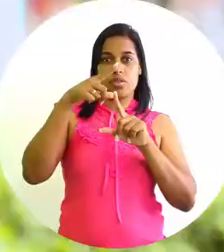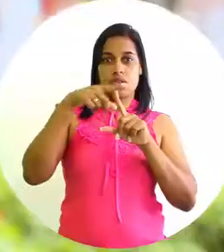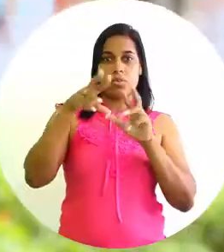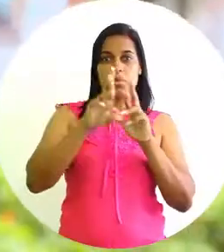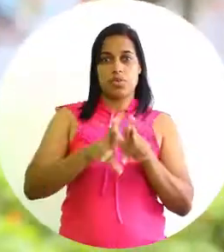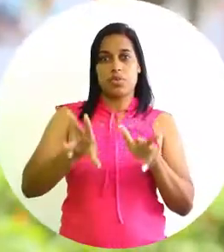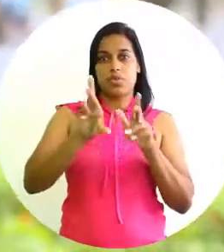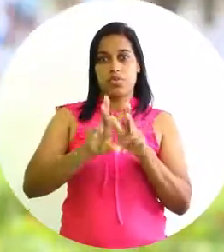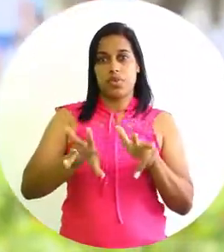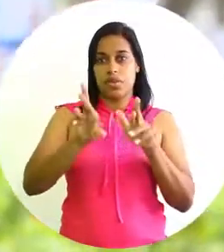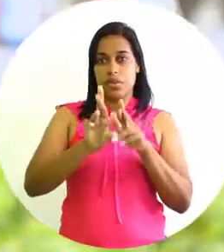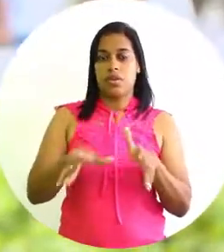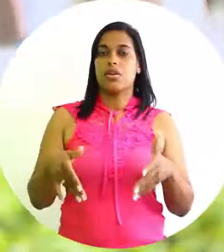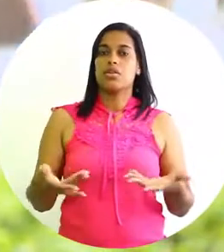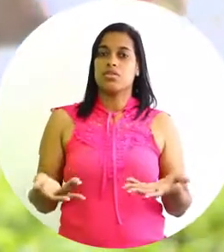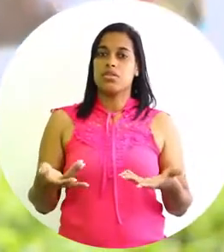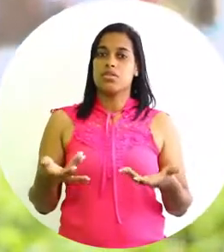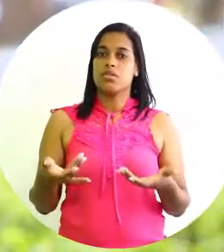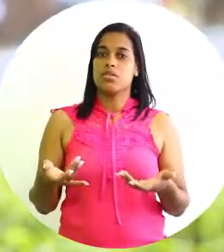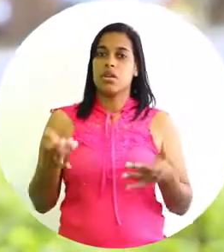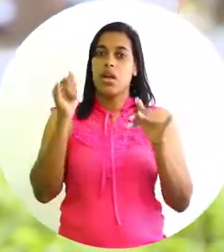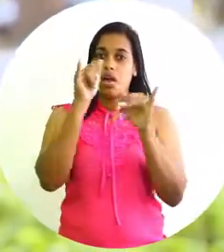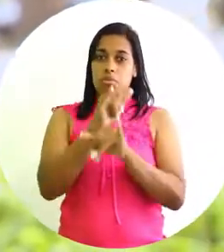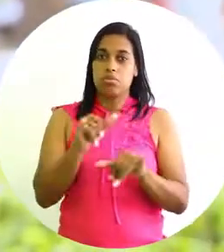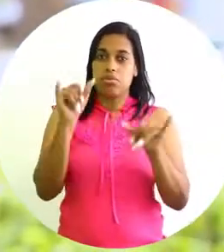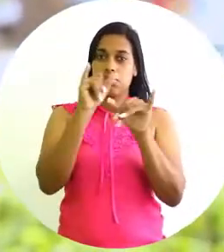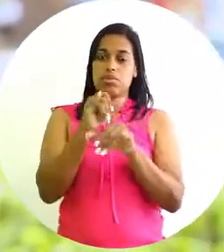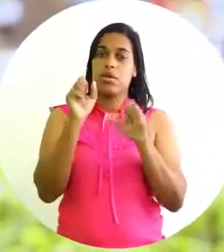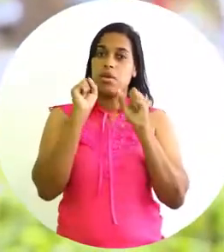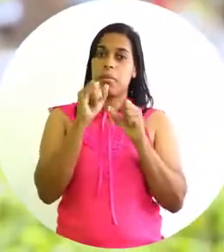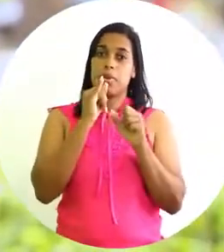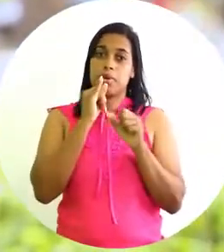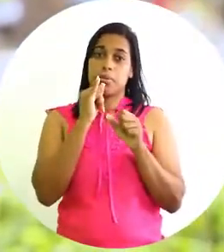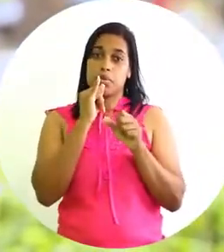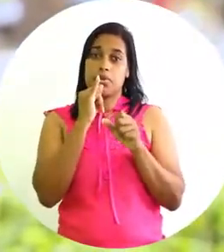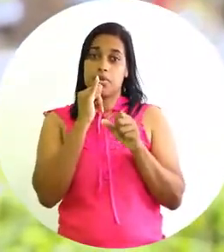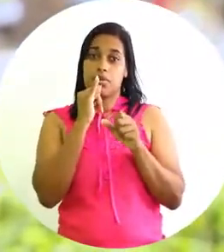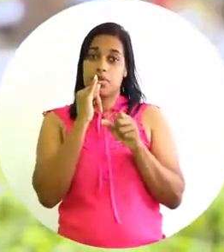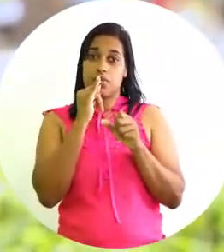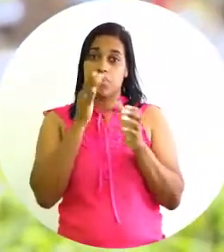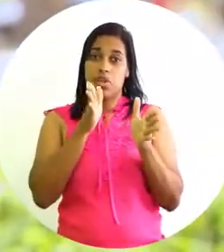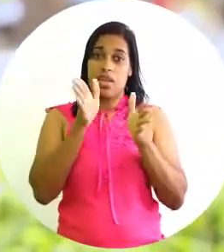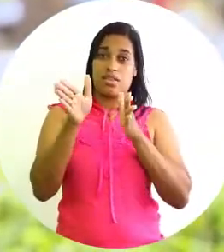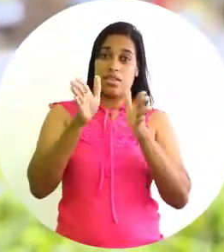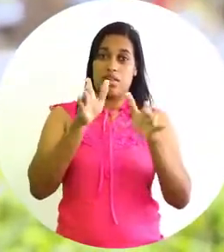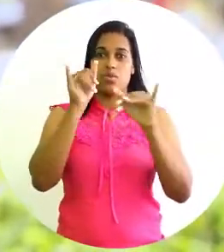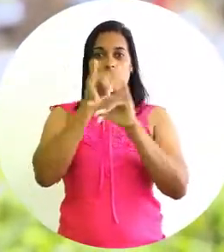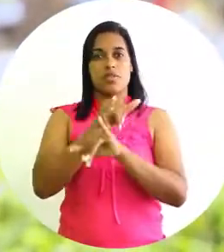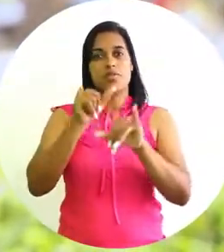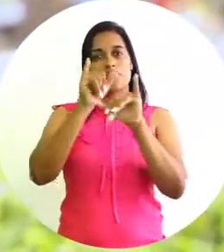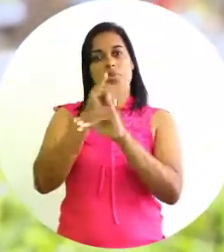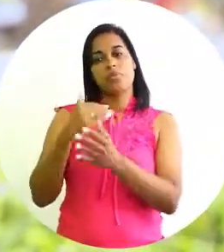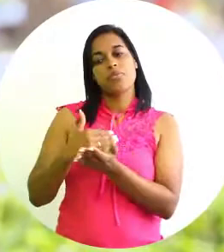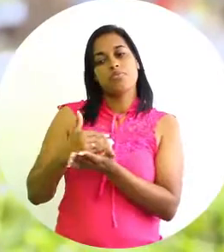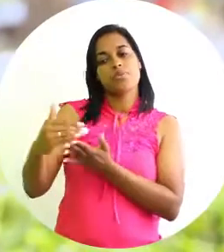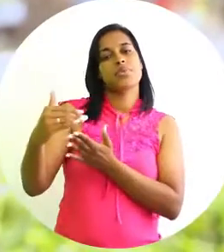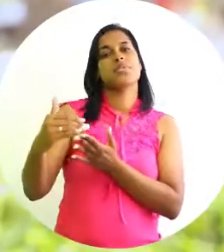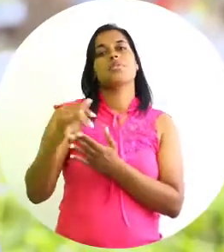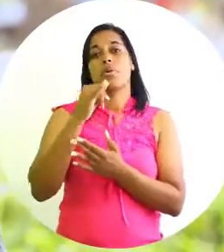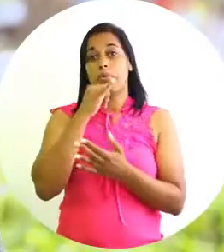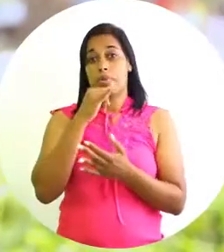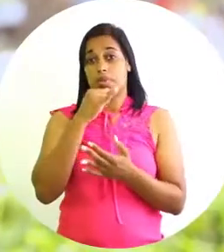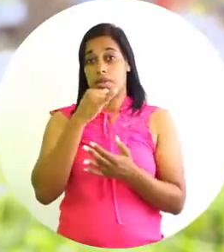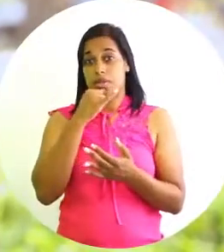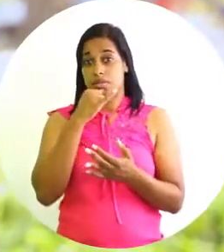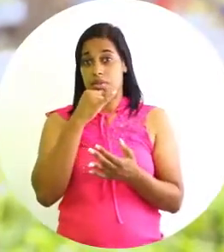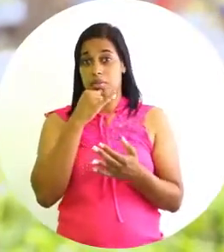diferentes? A classificação das fontes pode ser feita de acordo com o grau de acesso à informação inicial. Por exemplo,